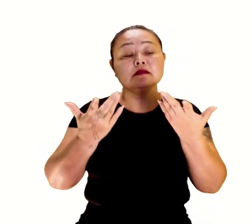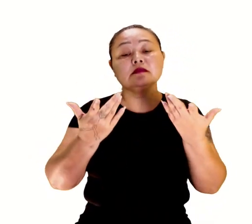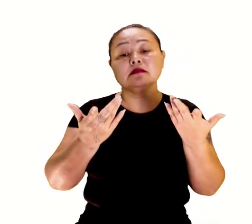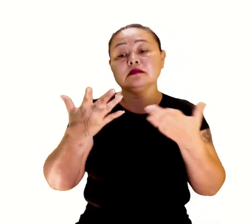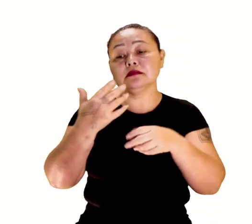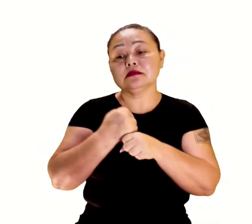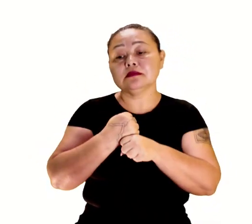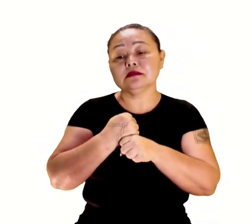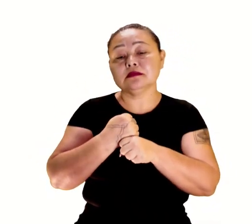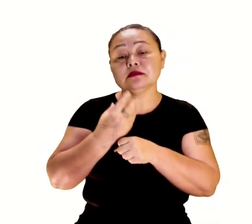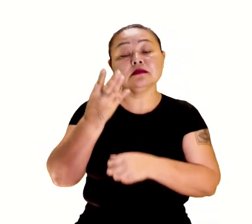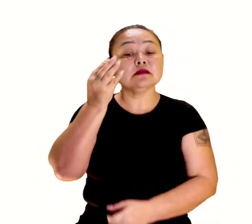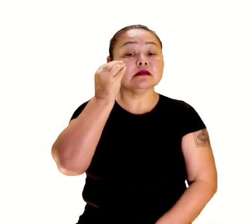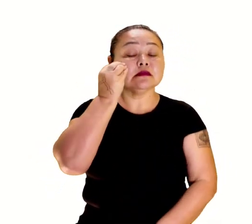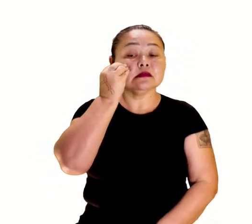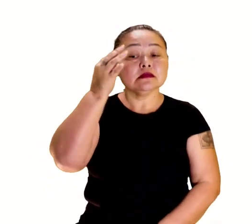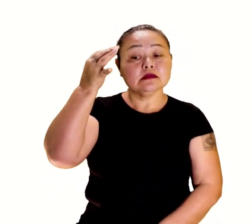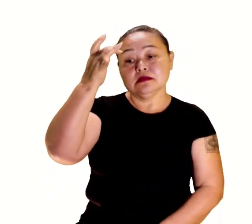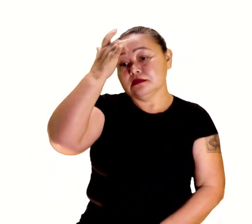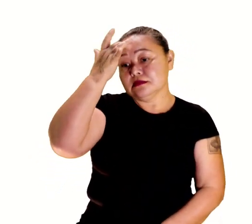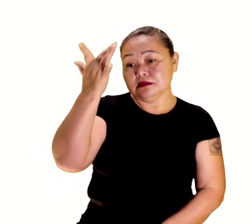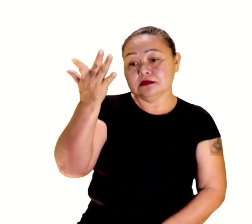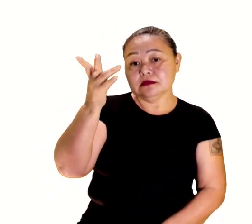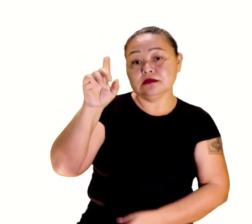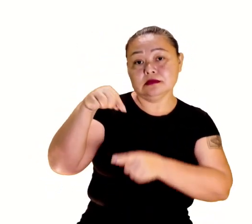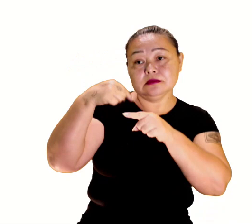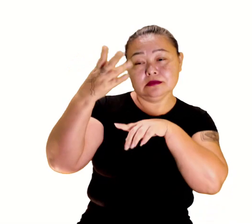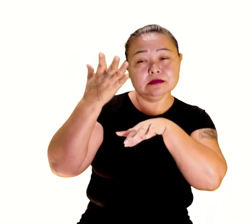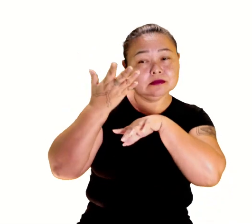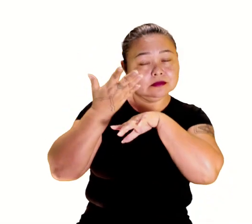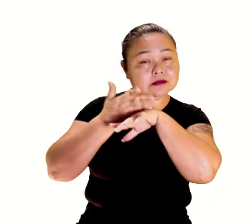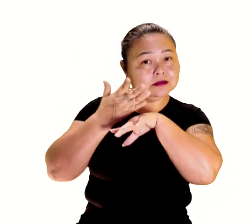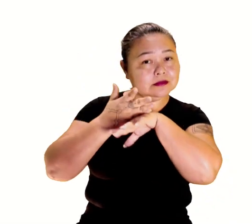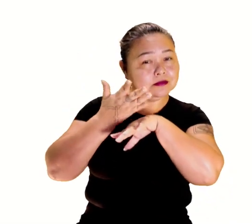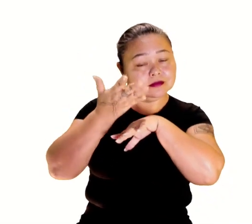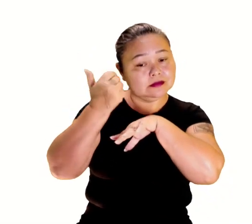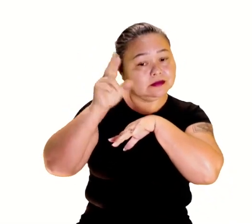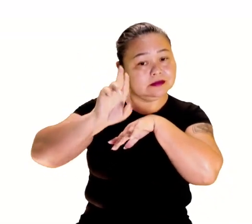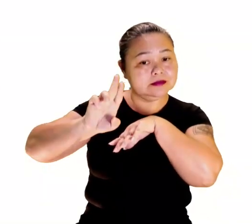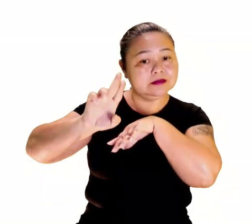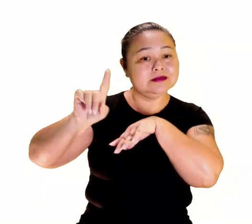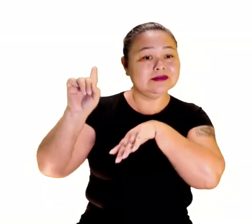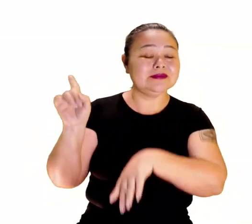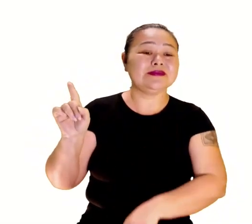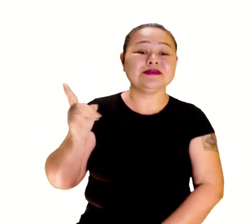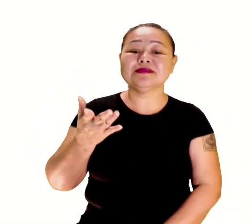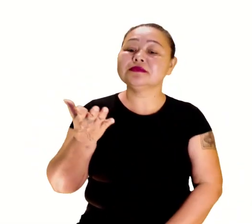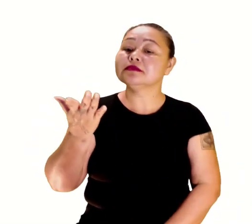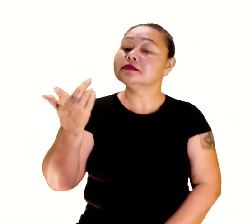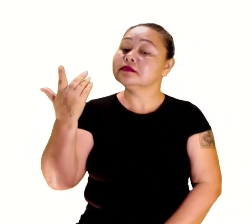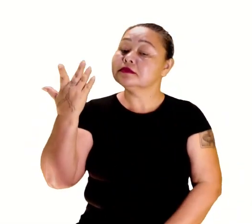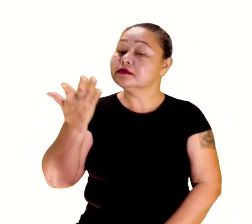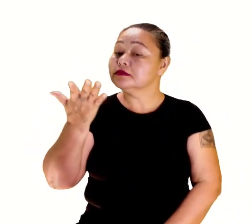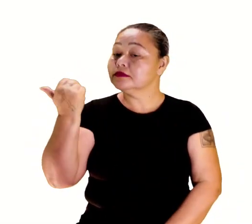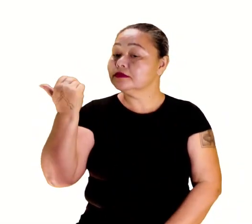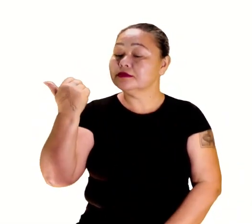tem um jeito de ver se tá fácil mesmo, né? Vamos treinar, vamos aplicar. Vamos lá. Bora, galera! É hora